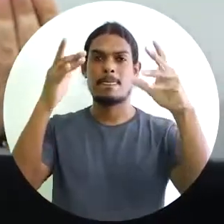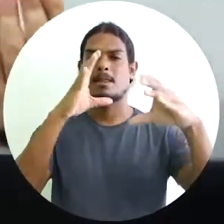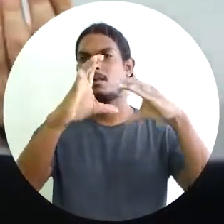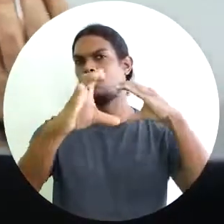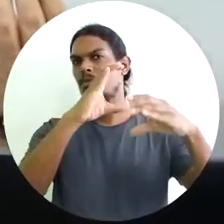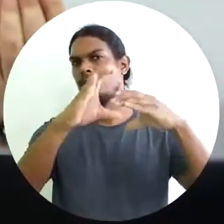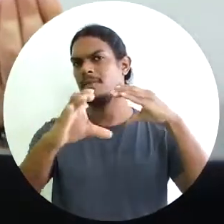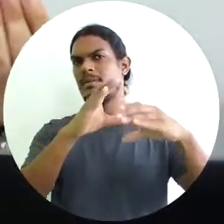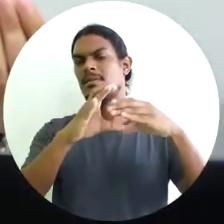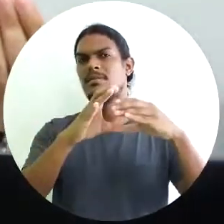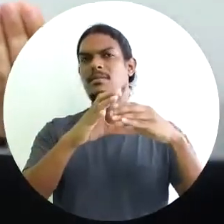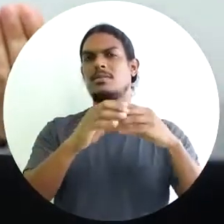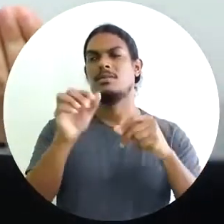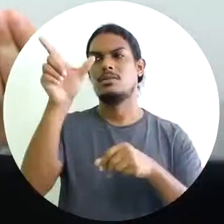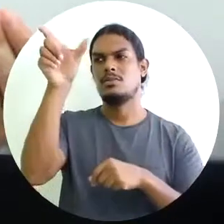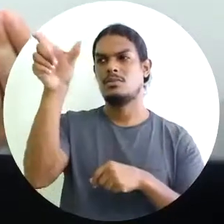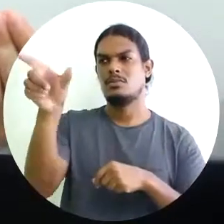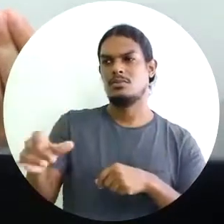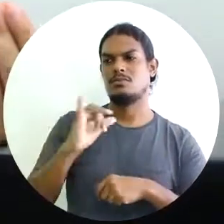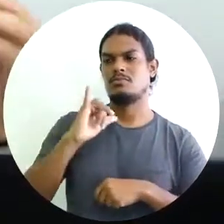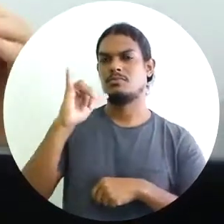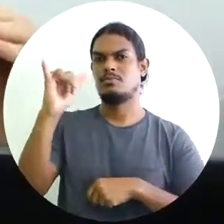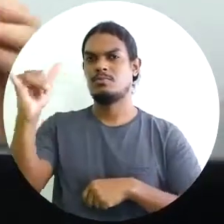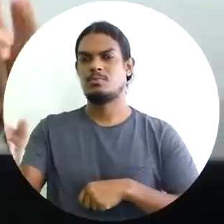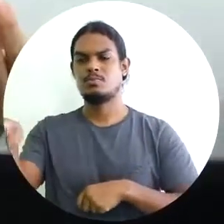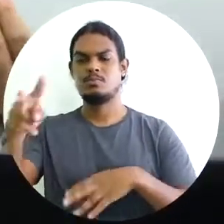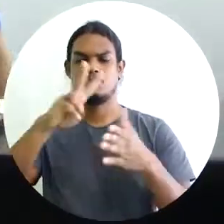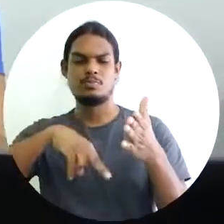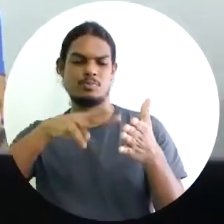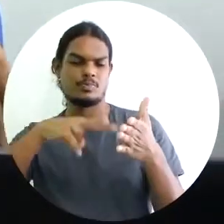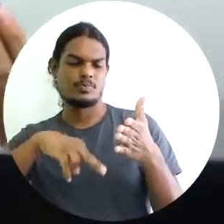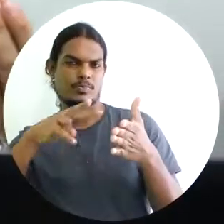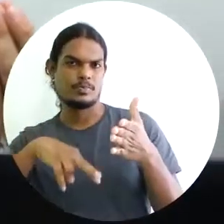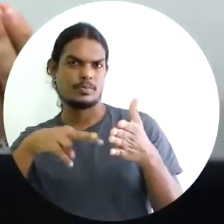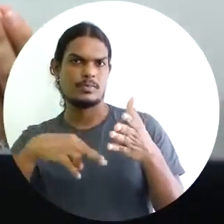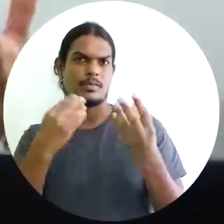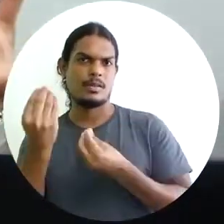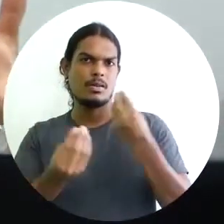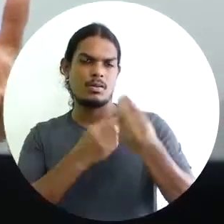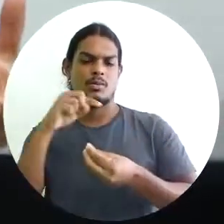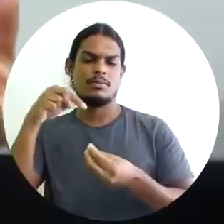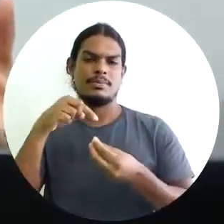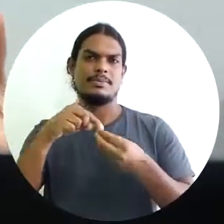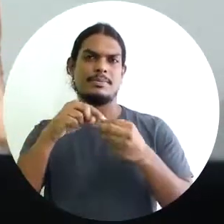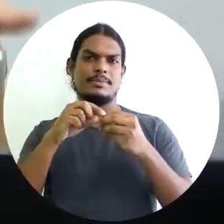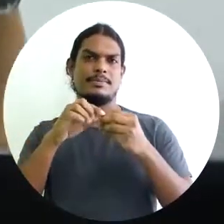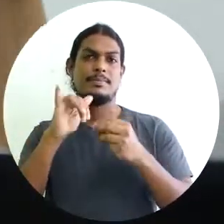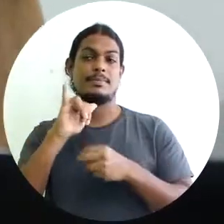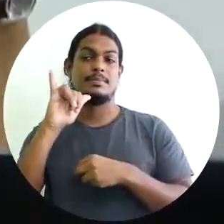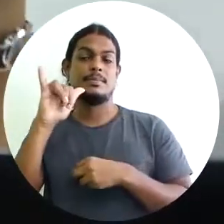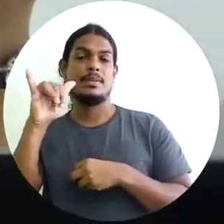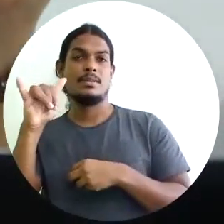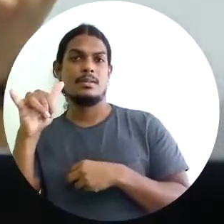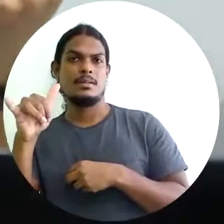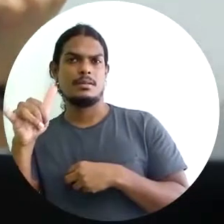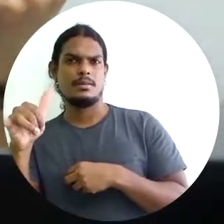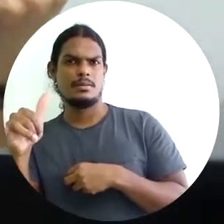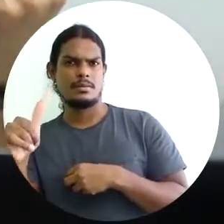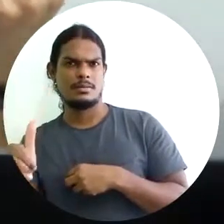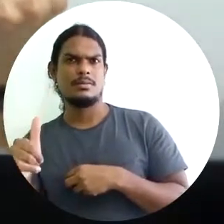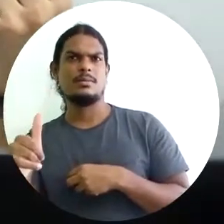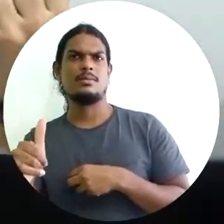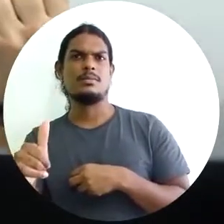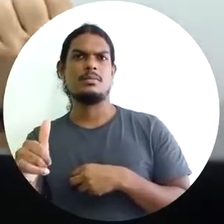emissor e um é receptor de uma mensagem, é como se essa mensagem fosse algo artificial em que alguém recebe